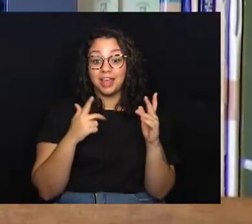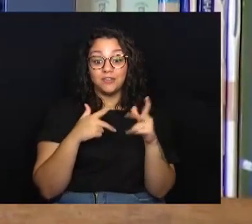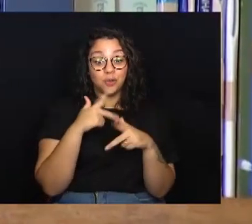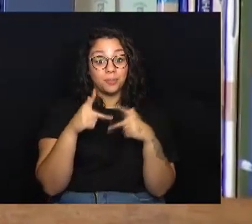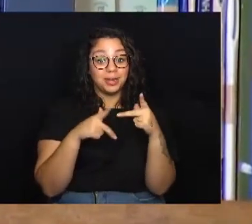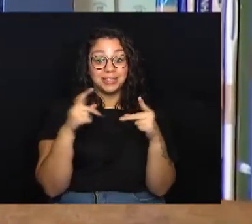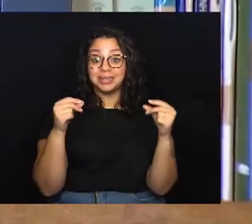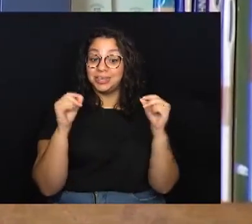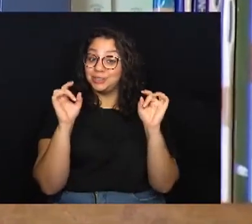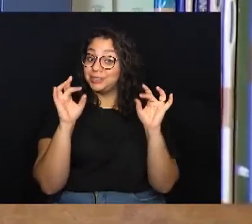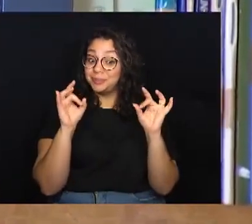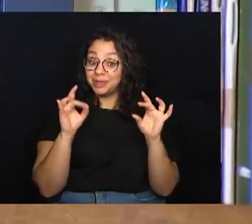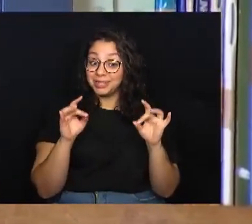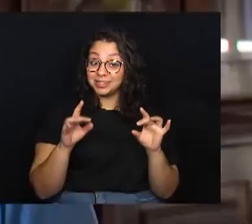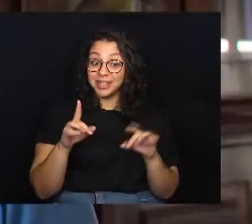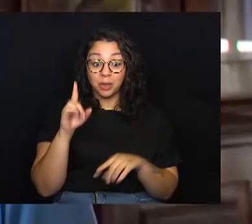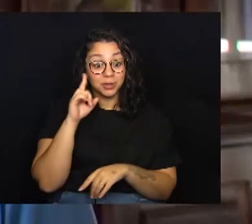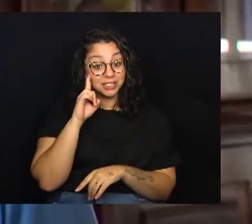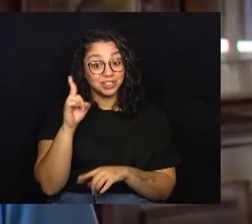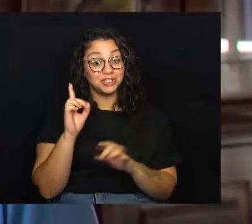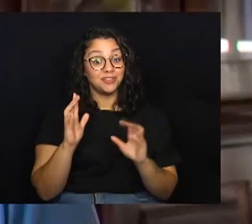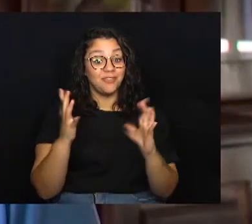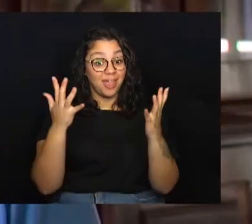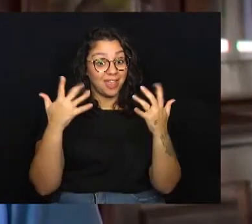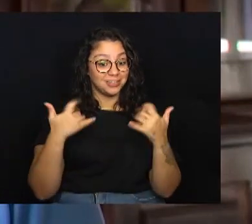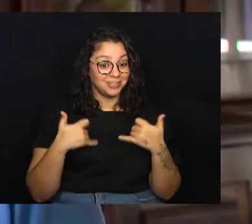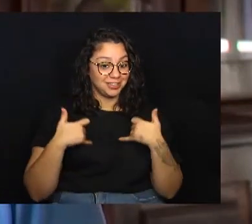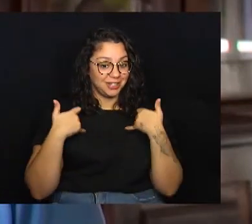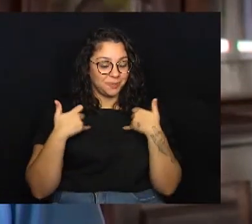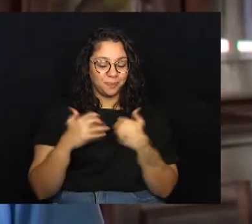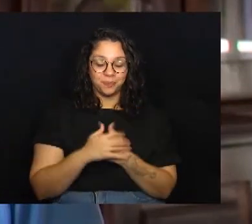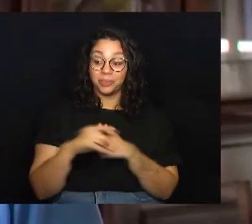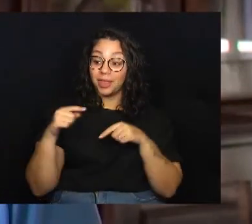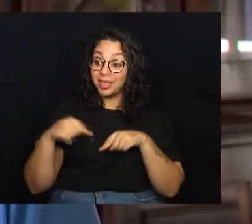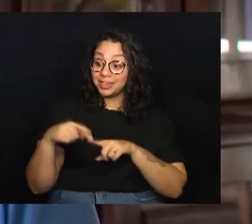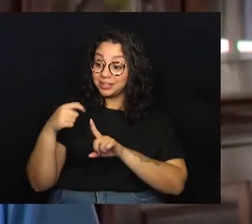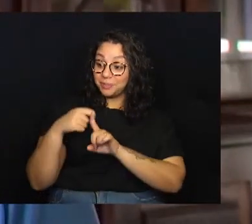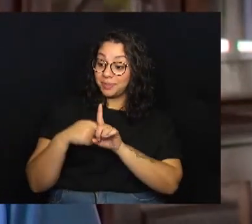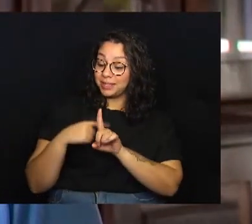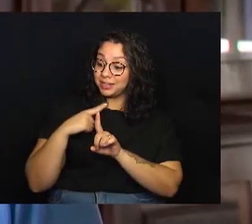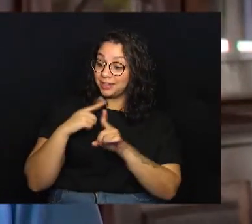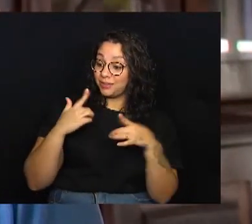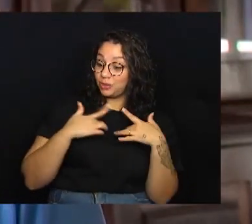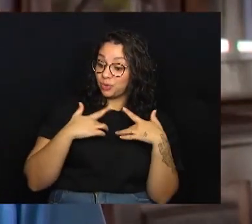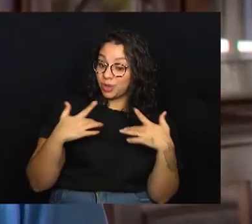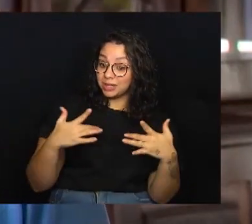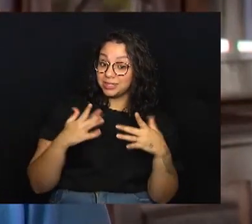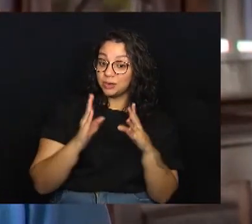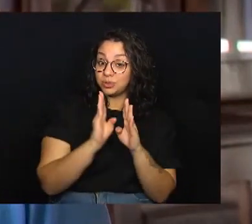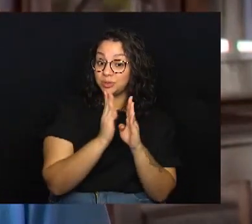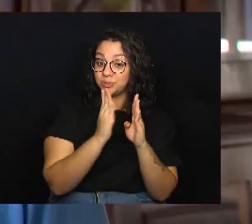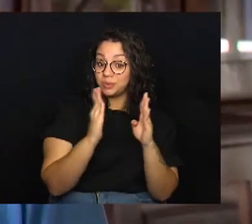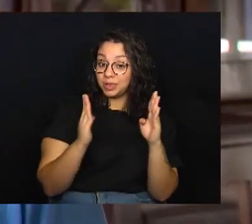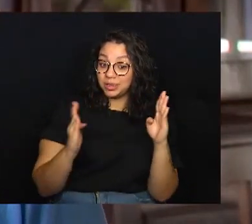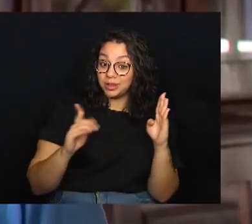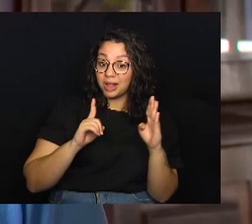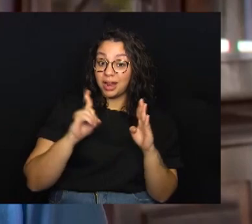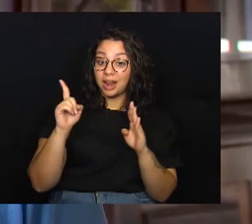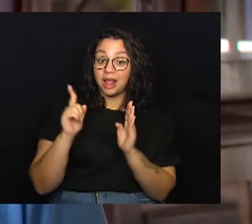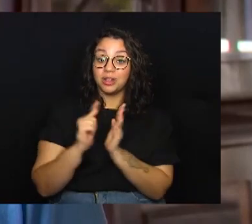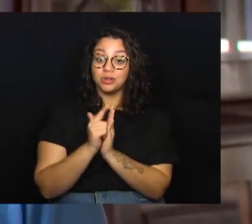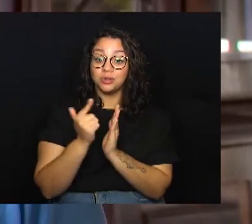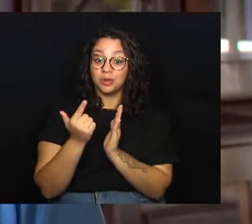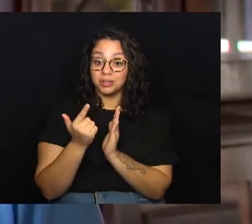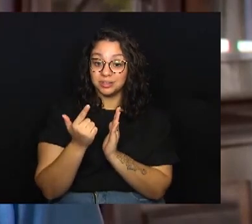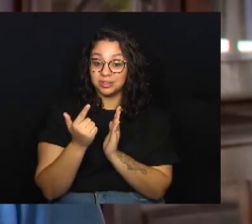muito especial nesta data festiva. Este mês, nós recebemos uma doação de toda a biblioteca do grande jornalista de Campinas,